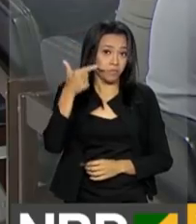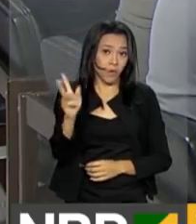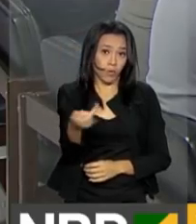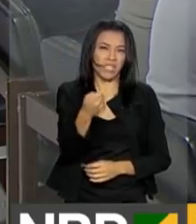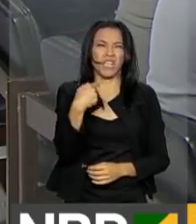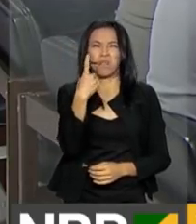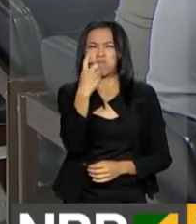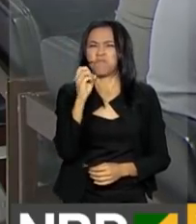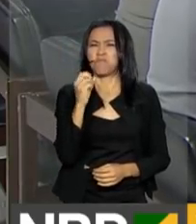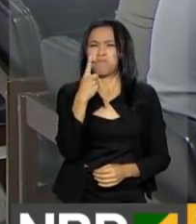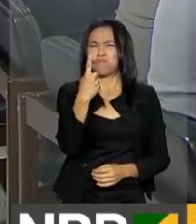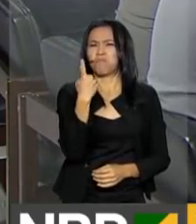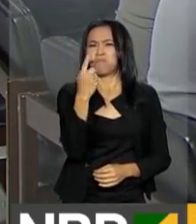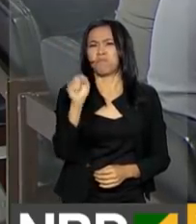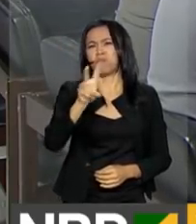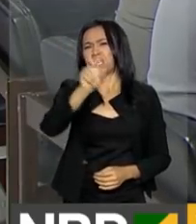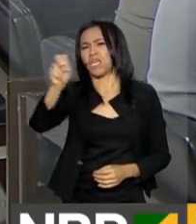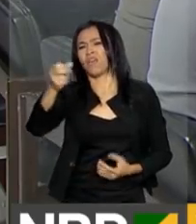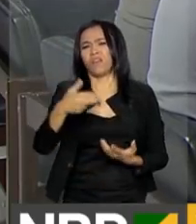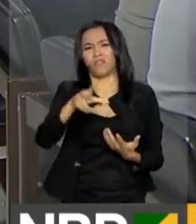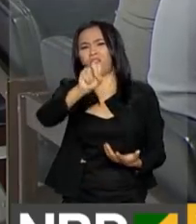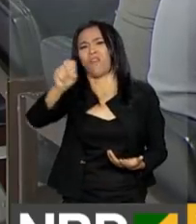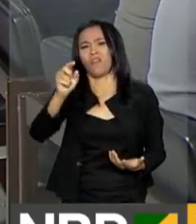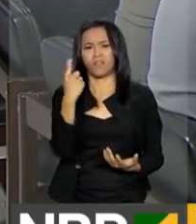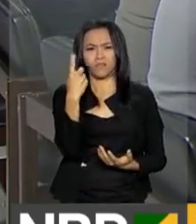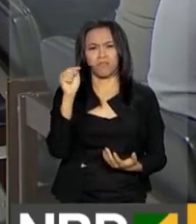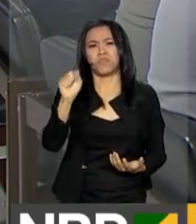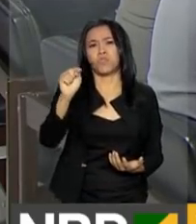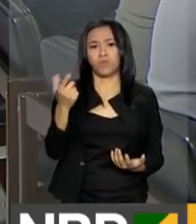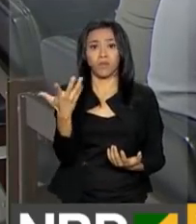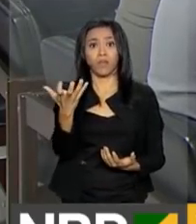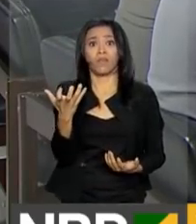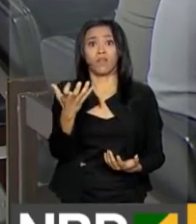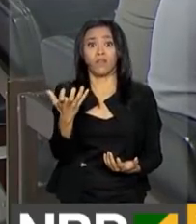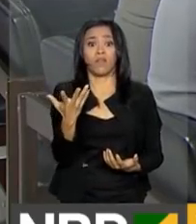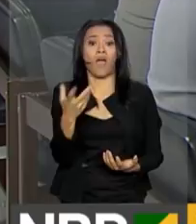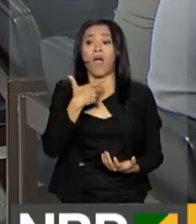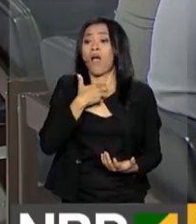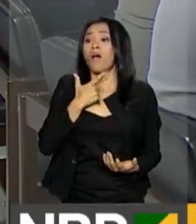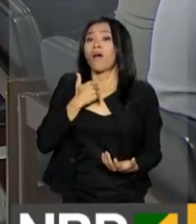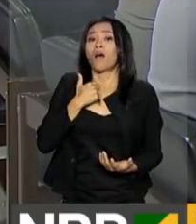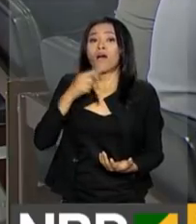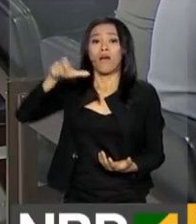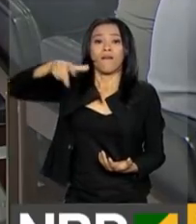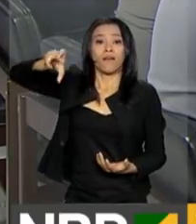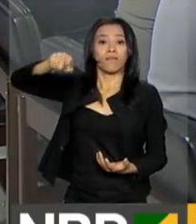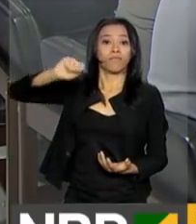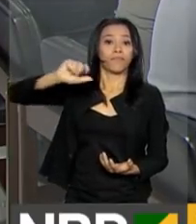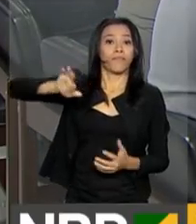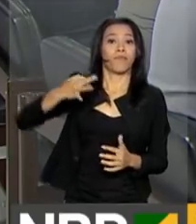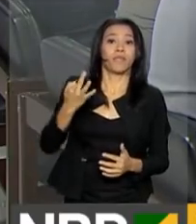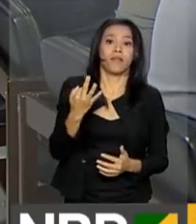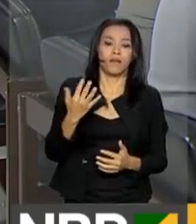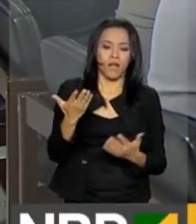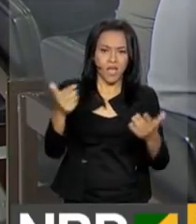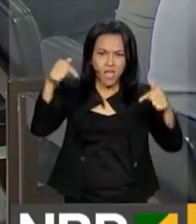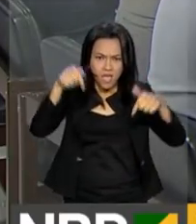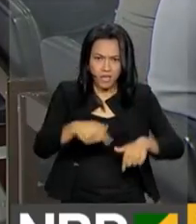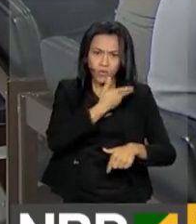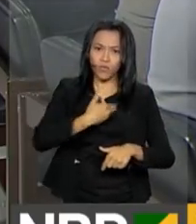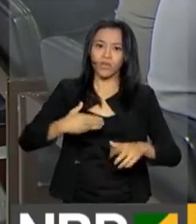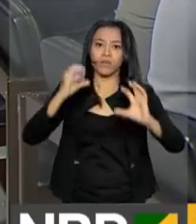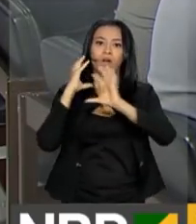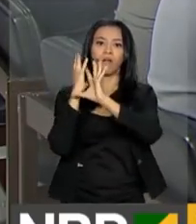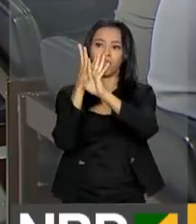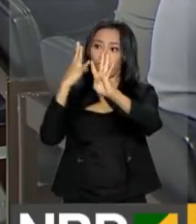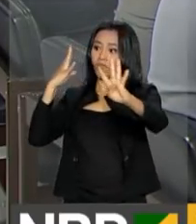1.500 a 1.800 500 mil que queriam entrar no bolsa família pois neste governo nós geramos o bolsa família